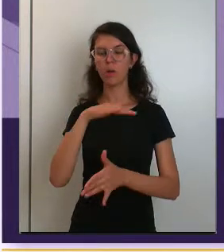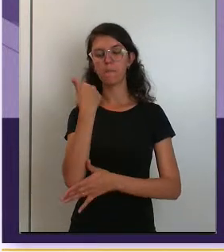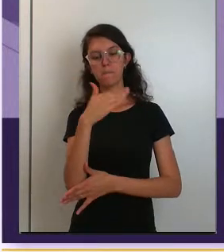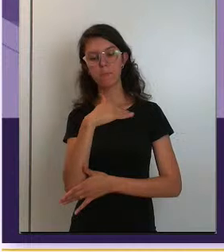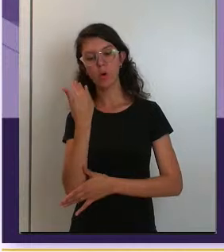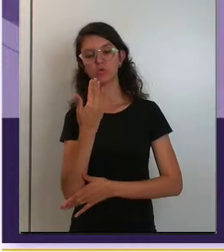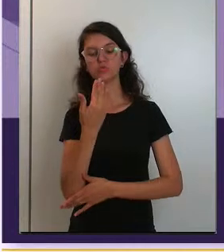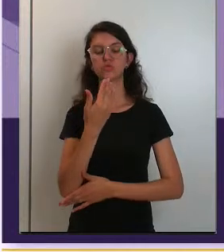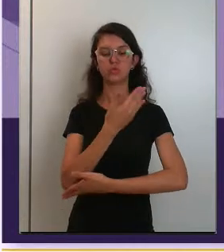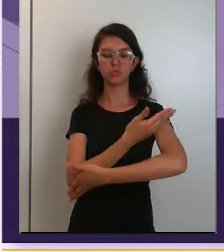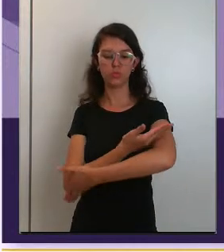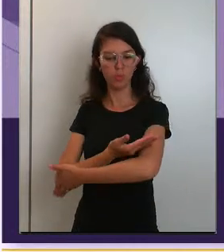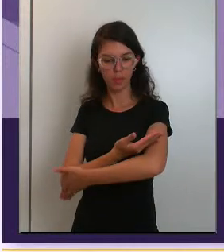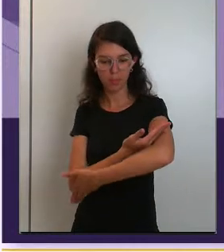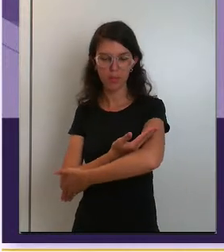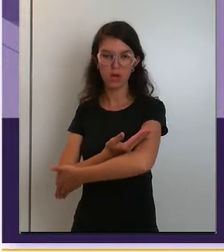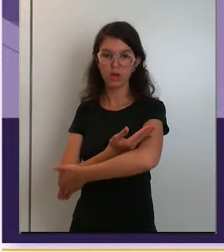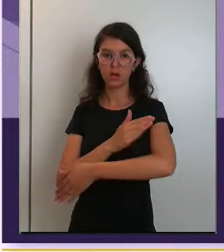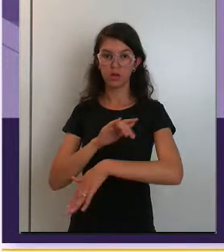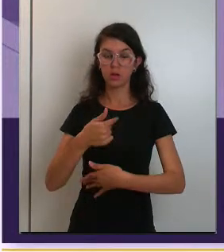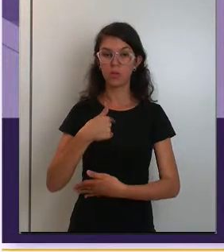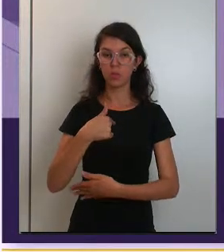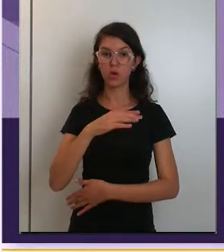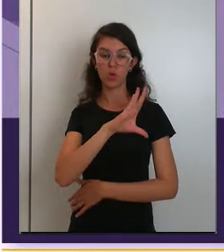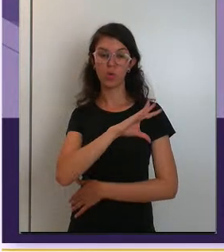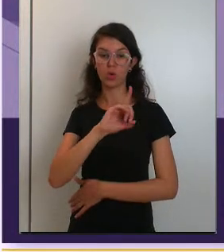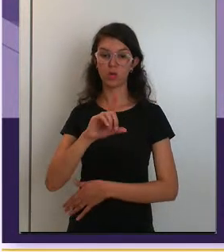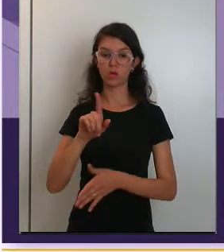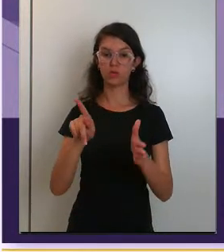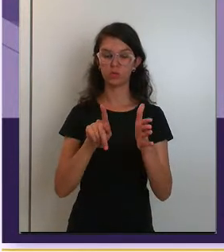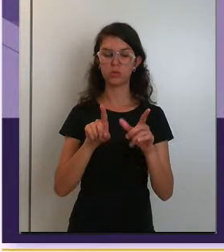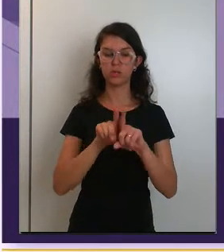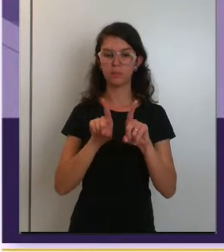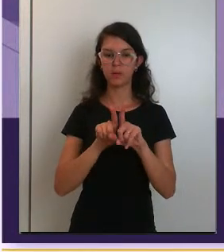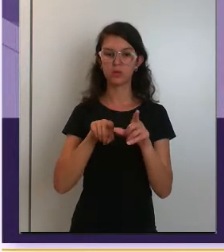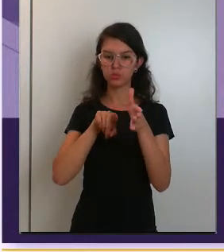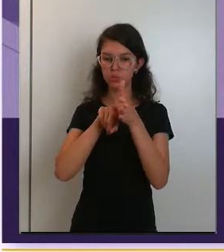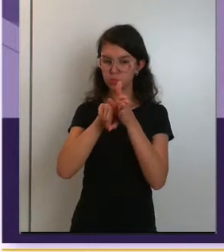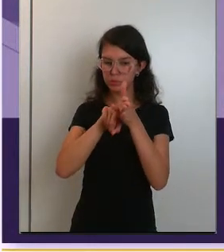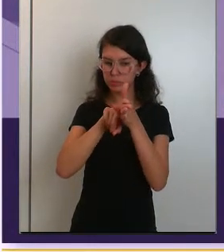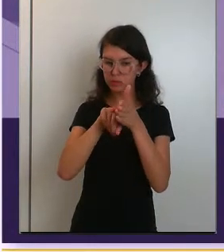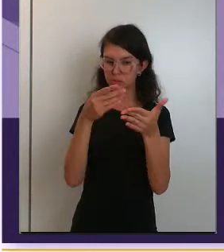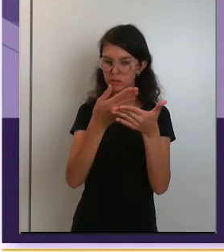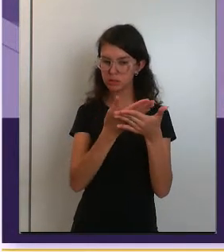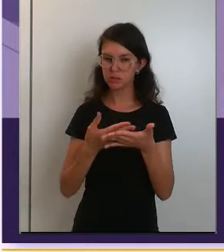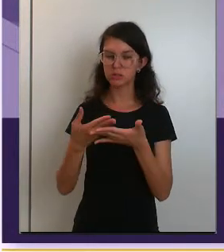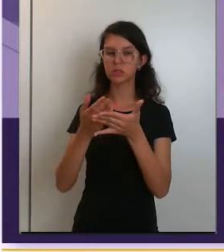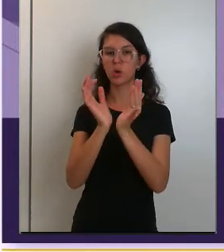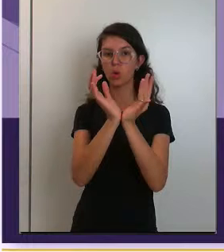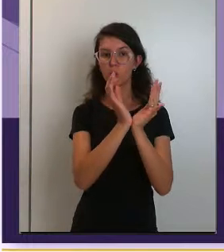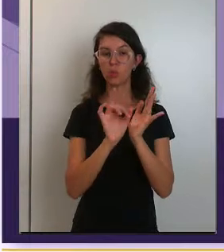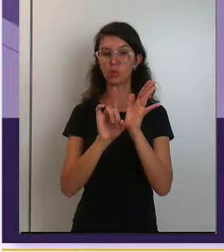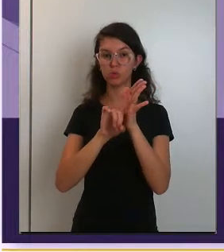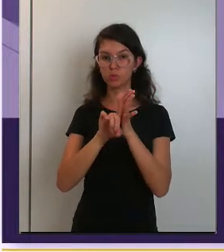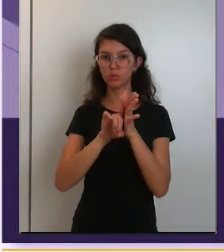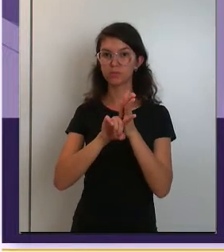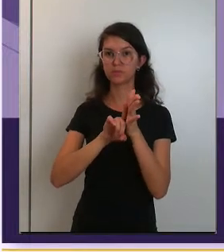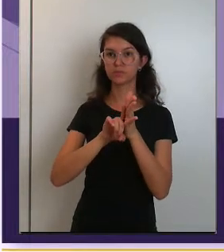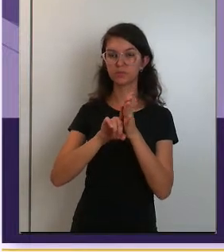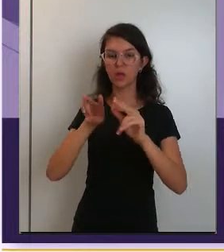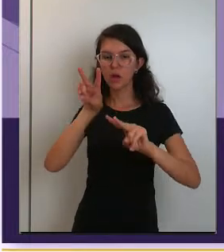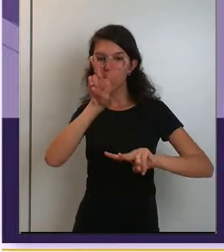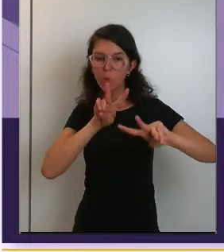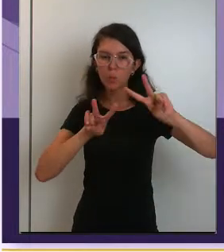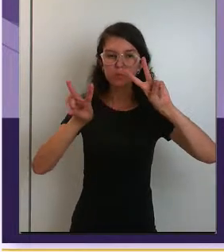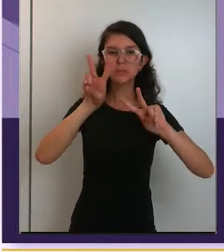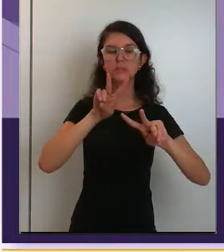no Brasil, eu sou coordenador também de um estudo, um grupo de pesquisa chamado Observa Infância, onde a